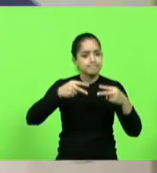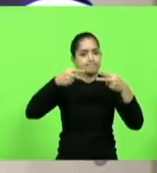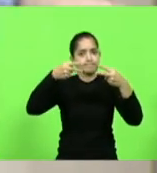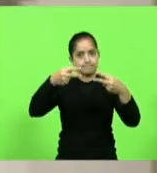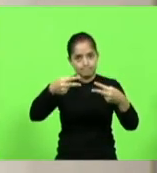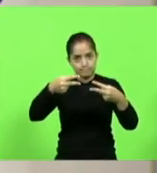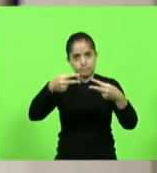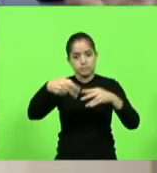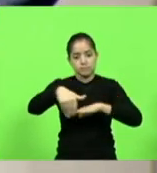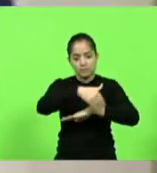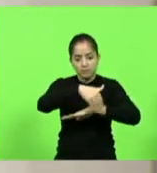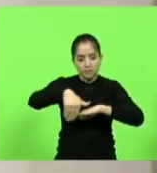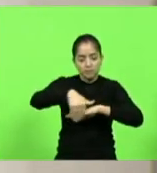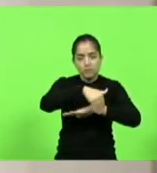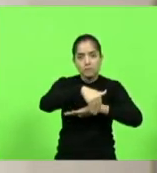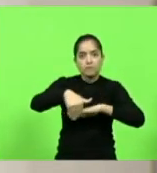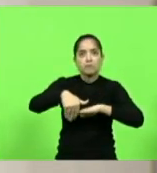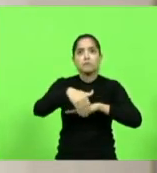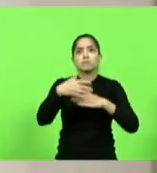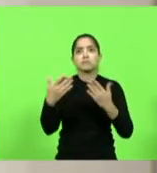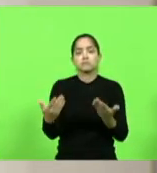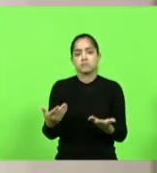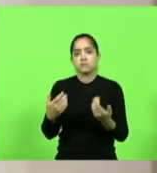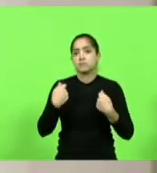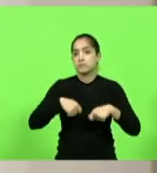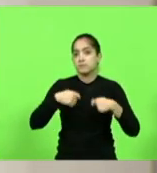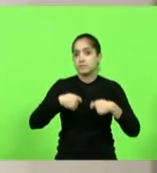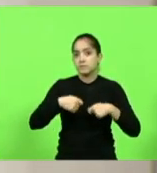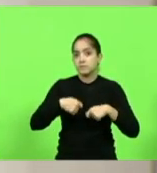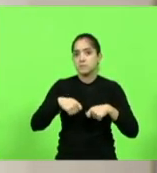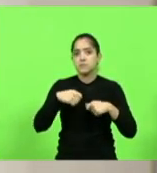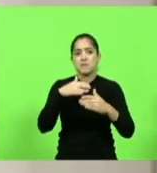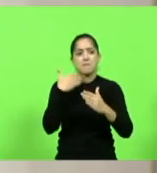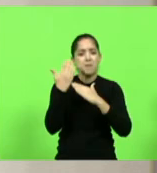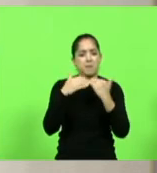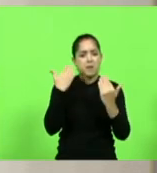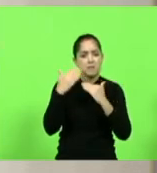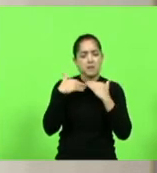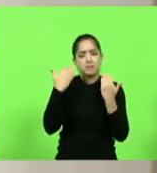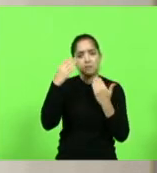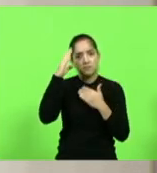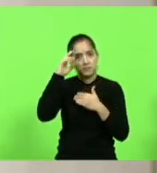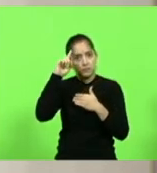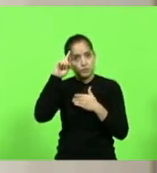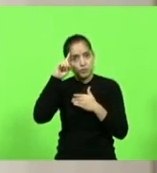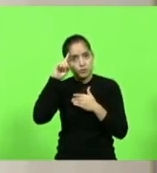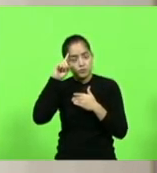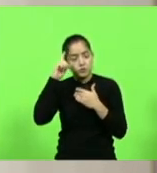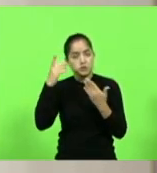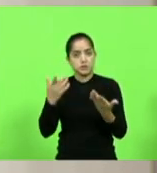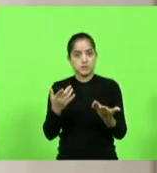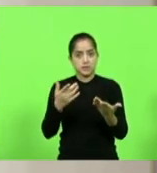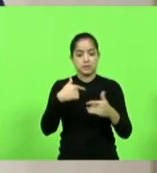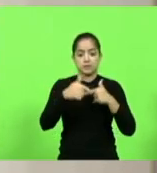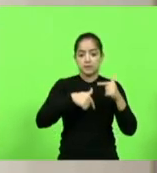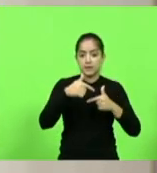470 e parar com essa matança que a rodovia promove todos os dias. Parte trabalho que a bancada